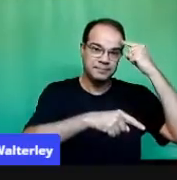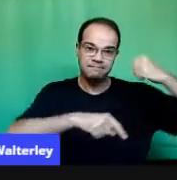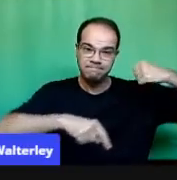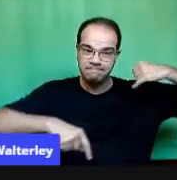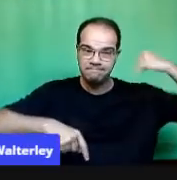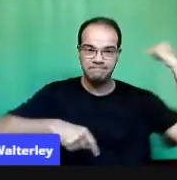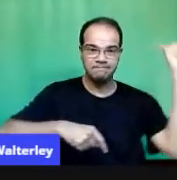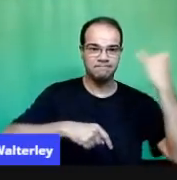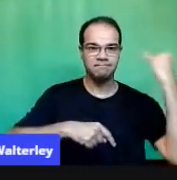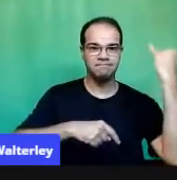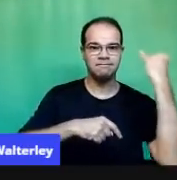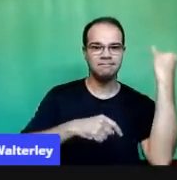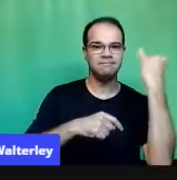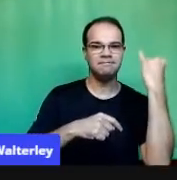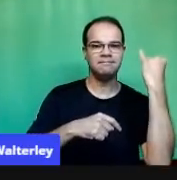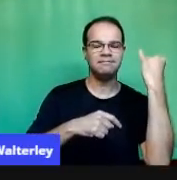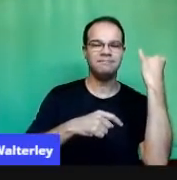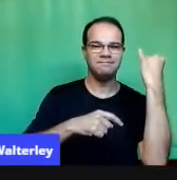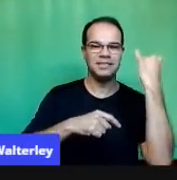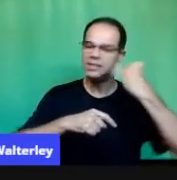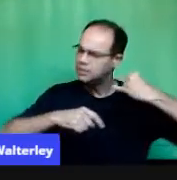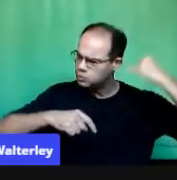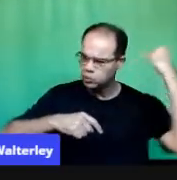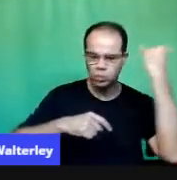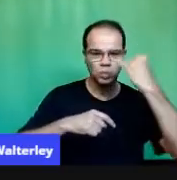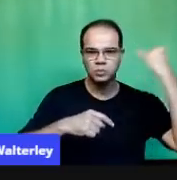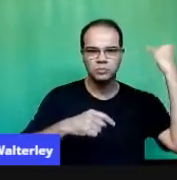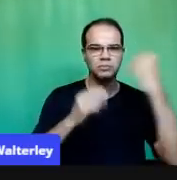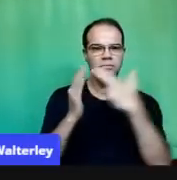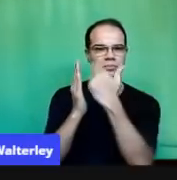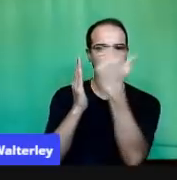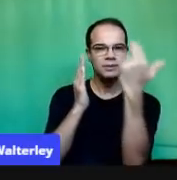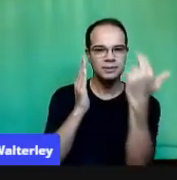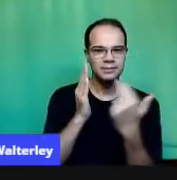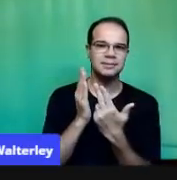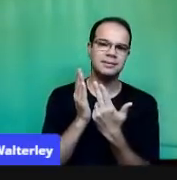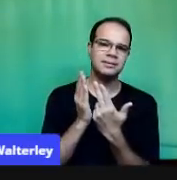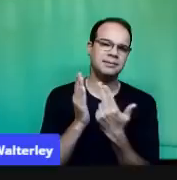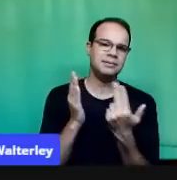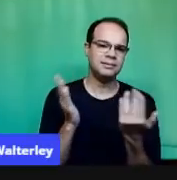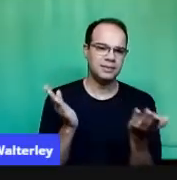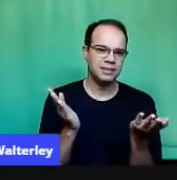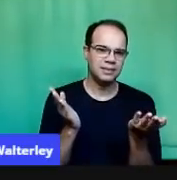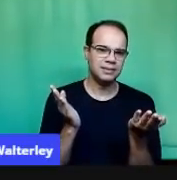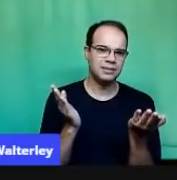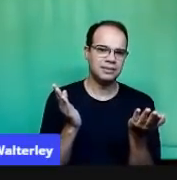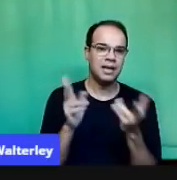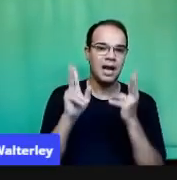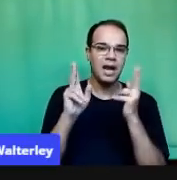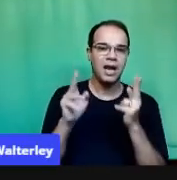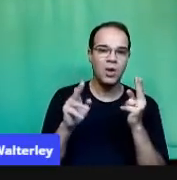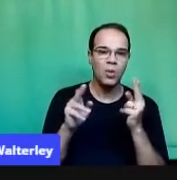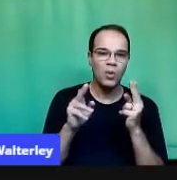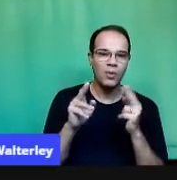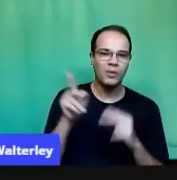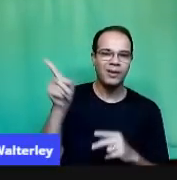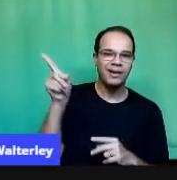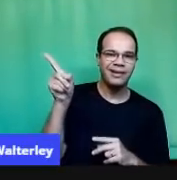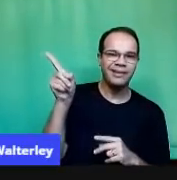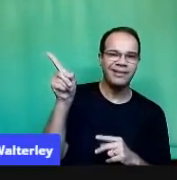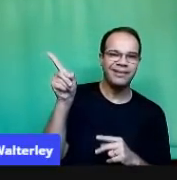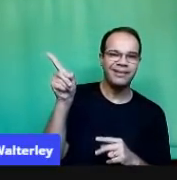E aí a gente chega naquele velho ponto que nós artistas já conhecemos bem, que é